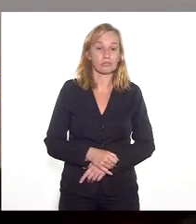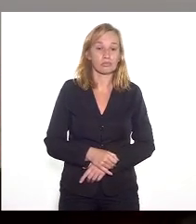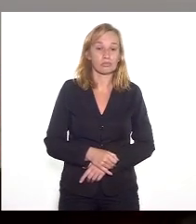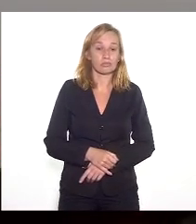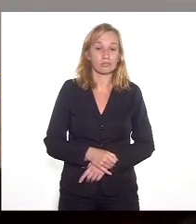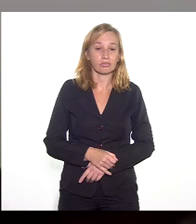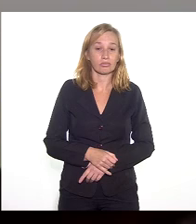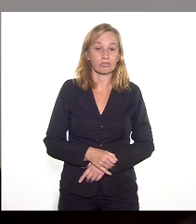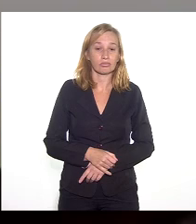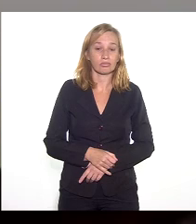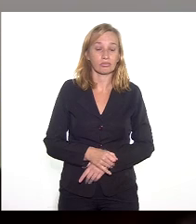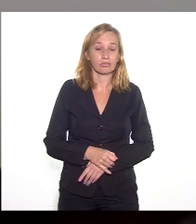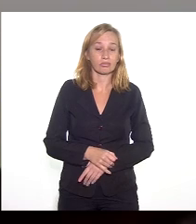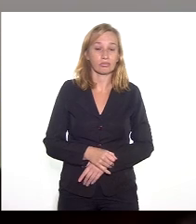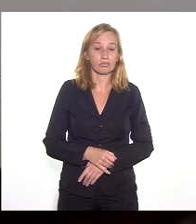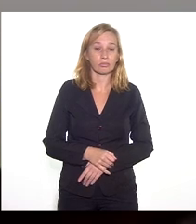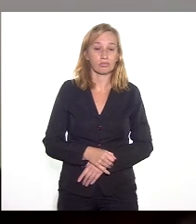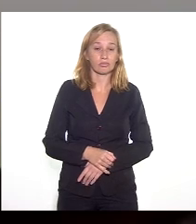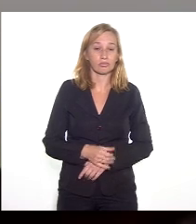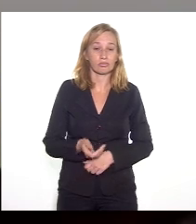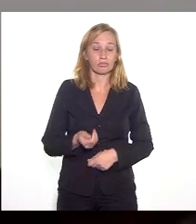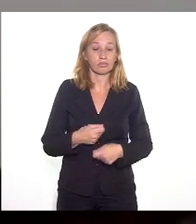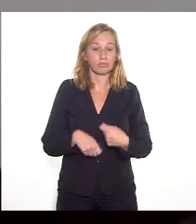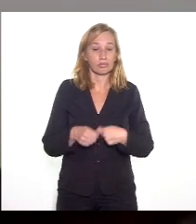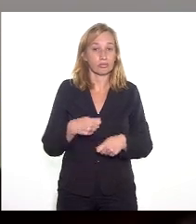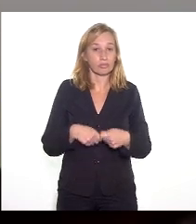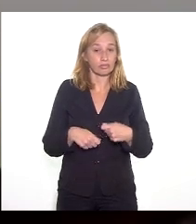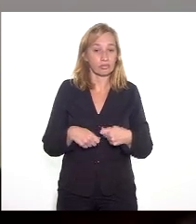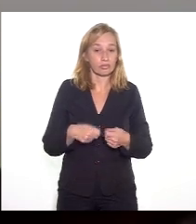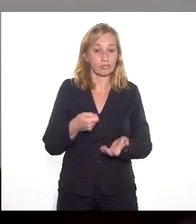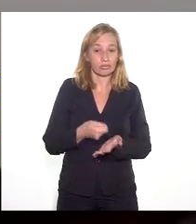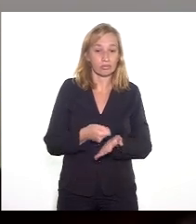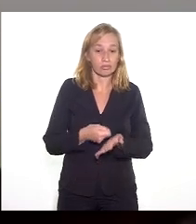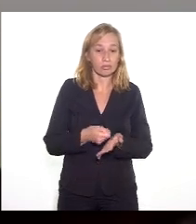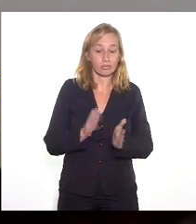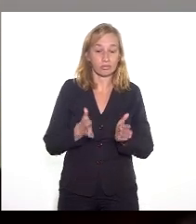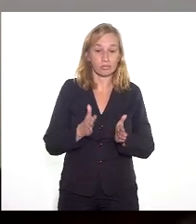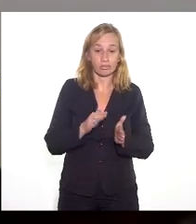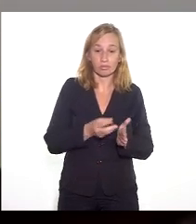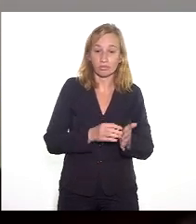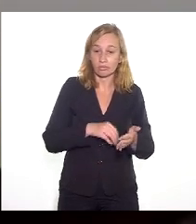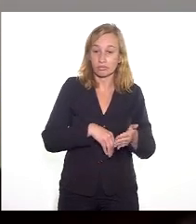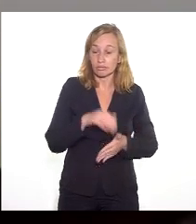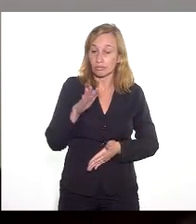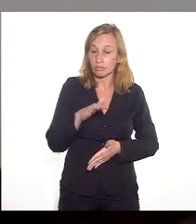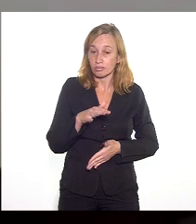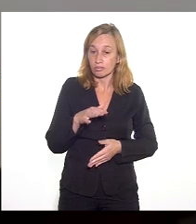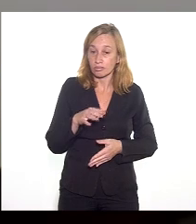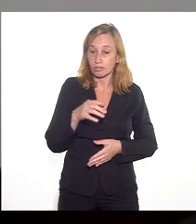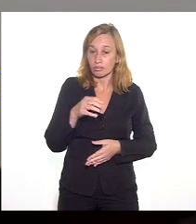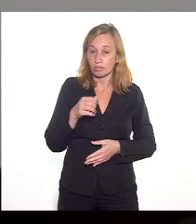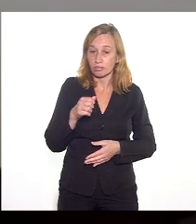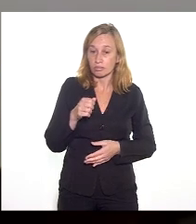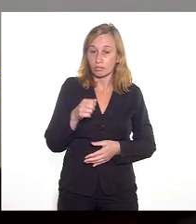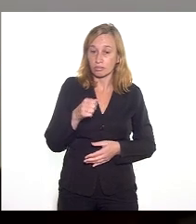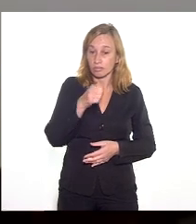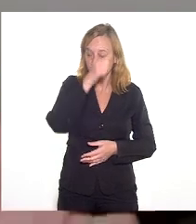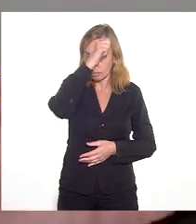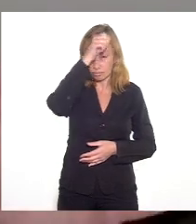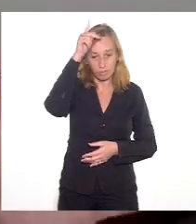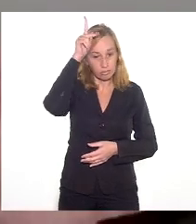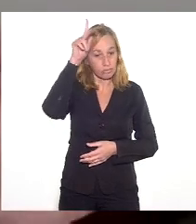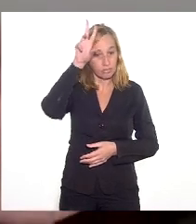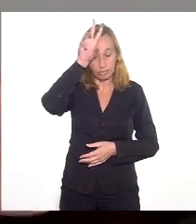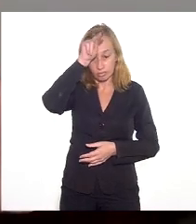foram objeto de um processo administrativo disciplinar e estão sendo exonerados da Prefeitura de Mesquita. Então,